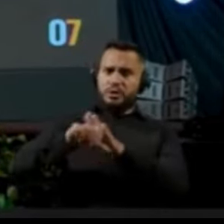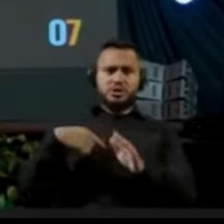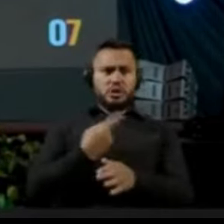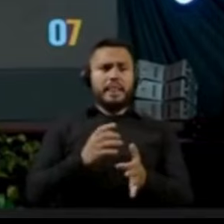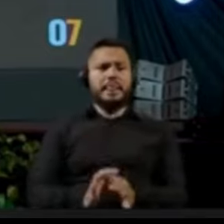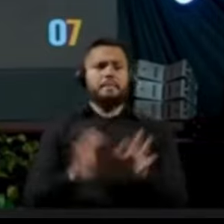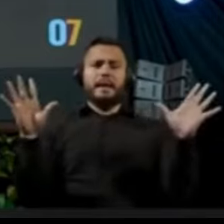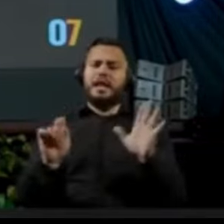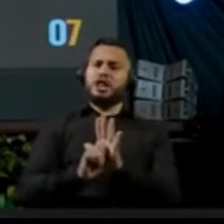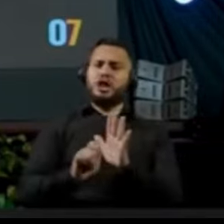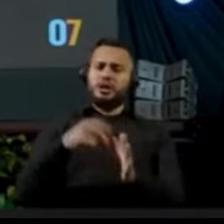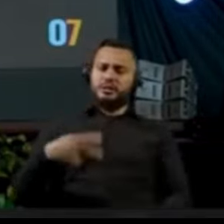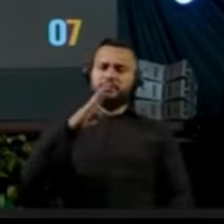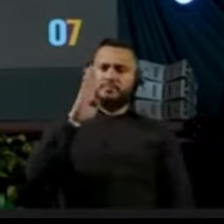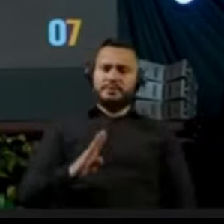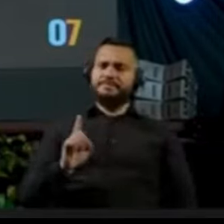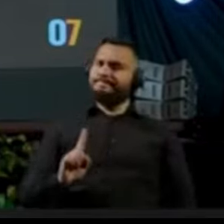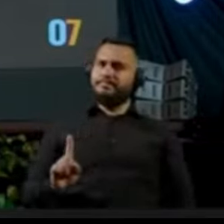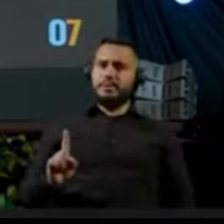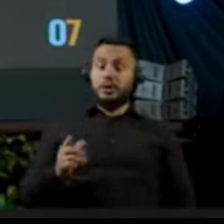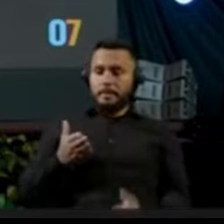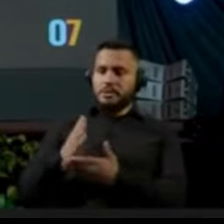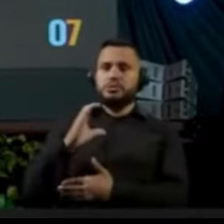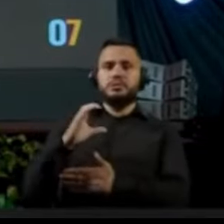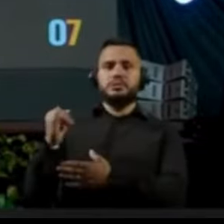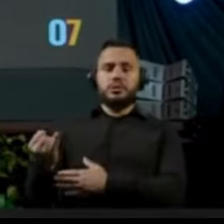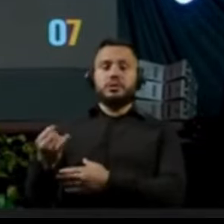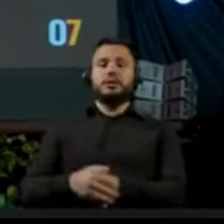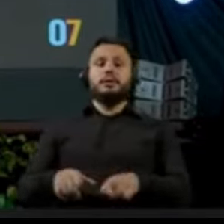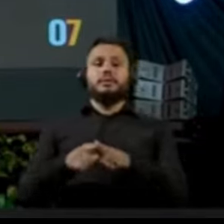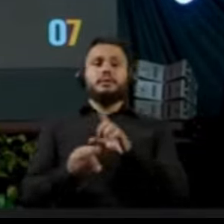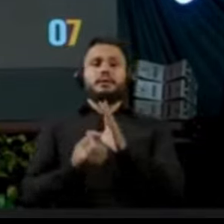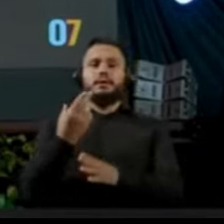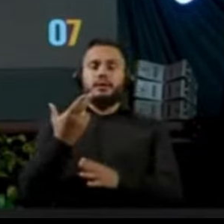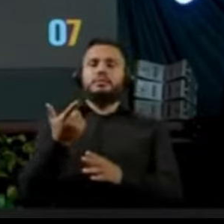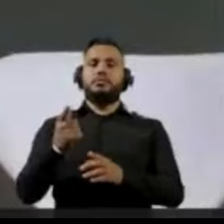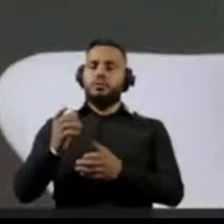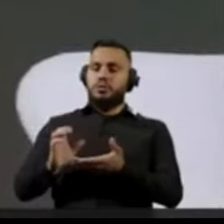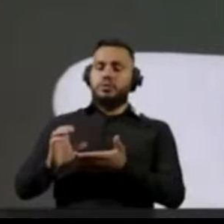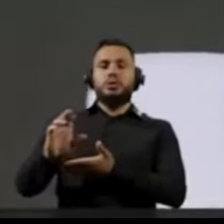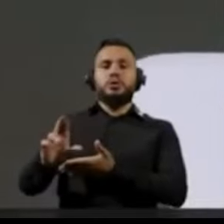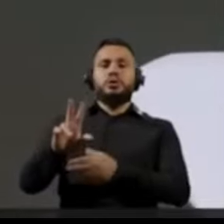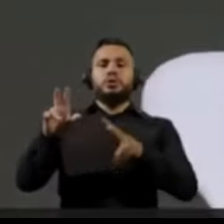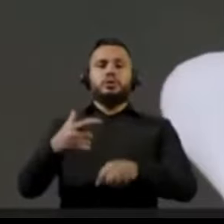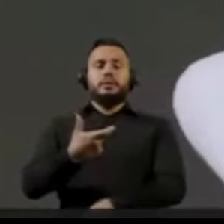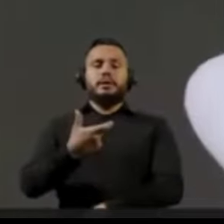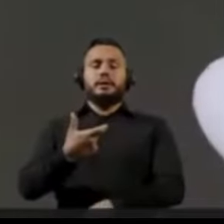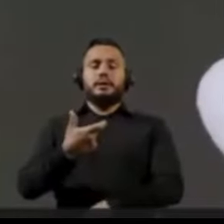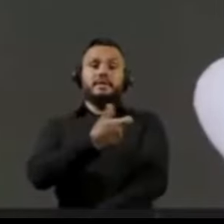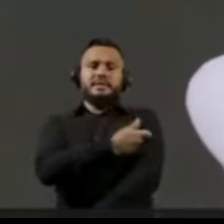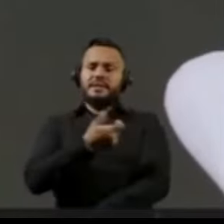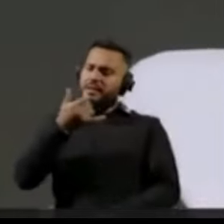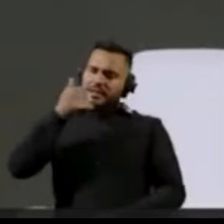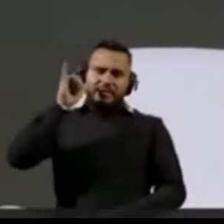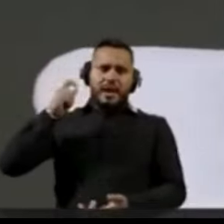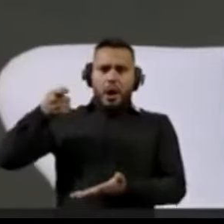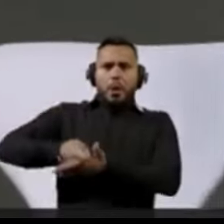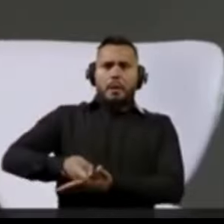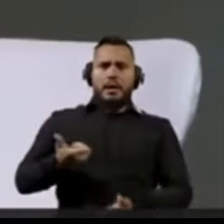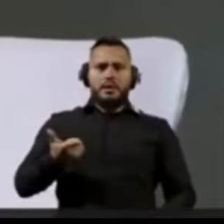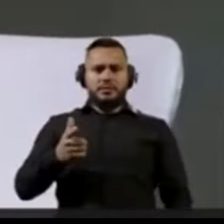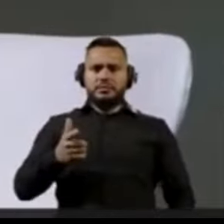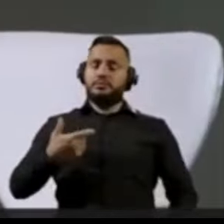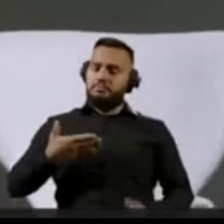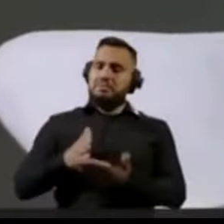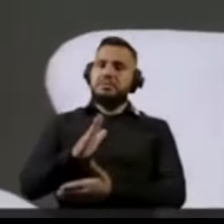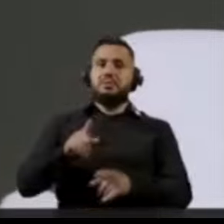país. Conseguimos aprovar na CCJ. Pautamos, inclusive, o recurso sobre vacina para evitar a obrigatoriedade da vacina. Conseguimos aprovar, ou